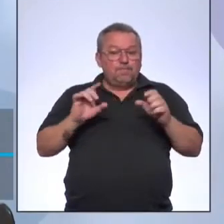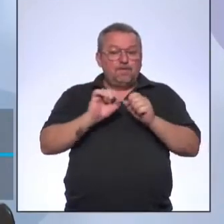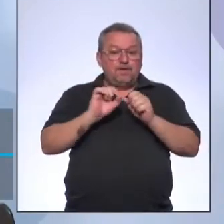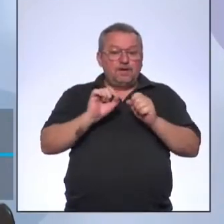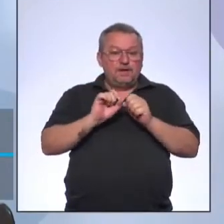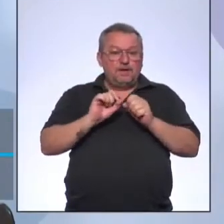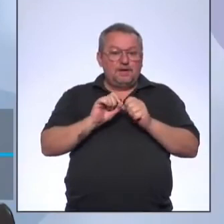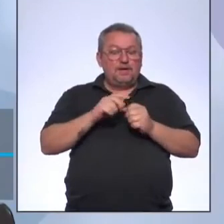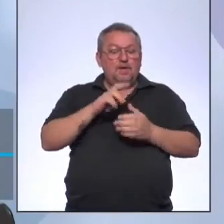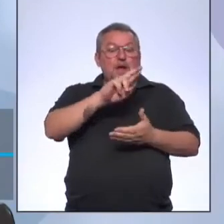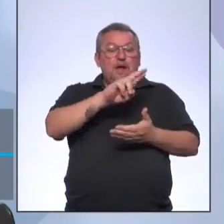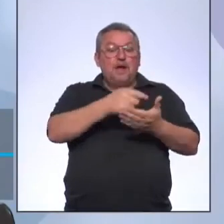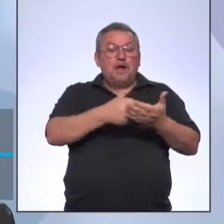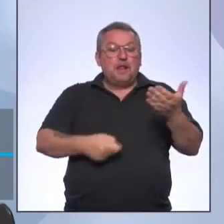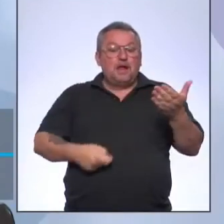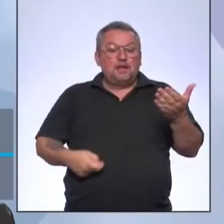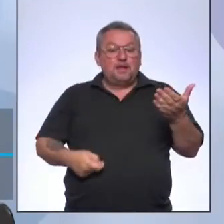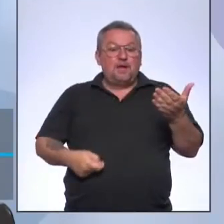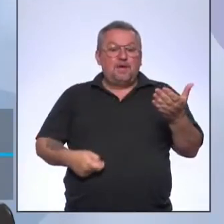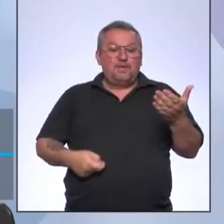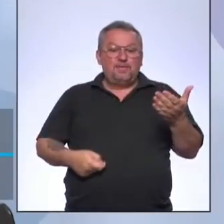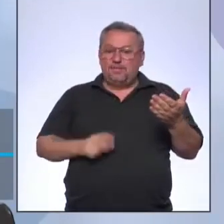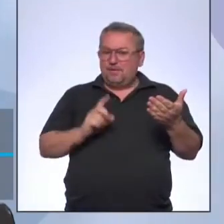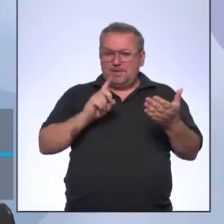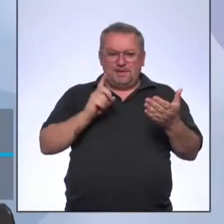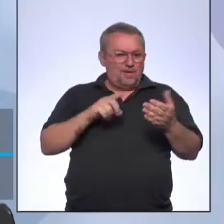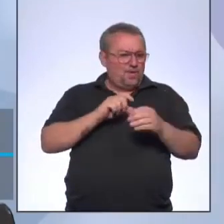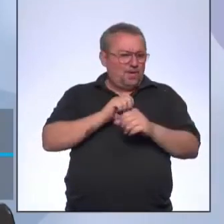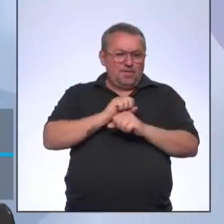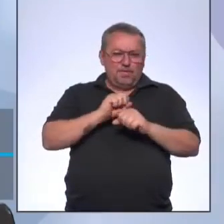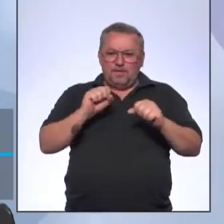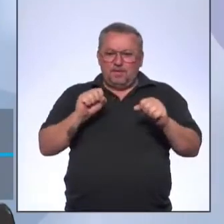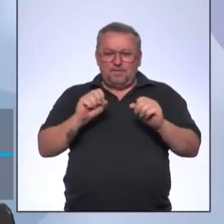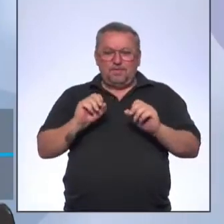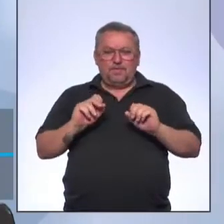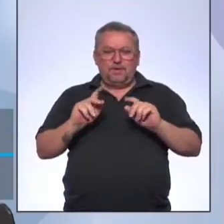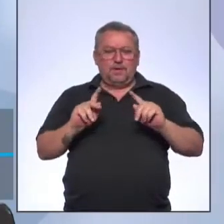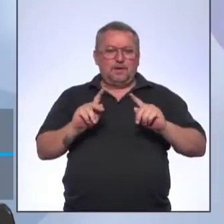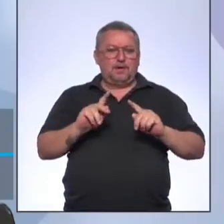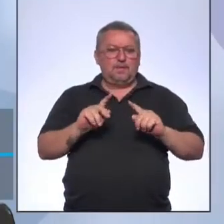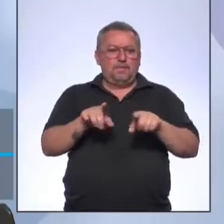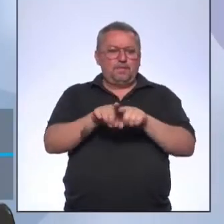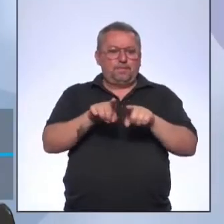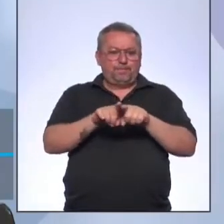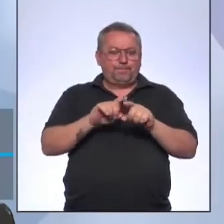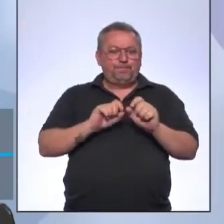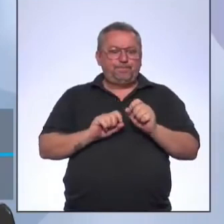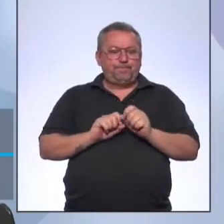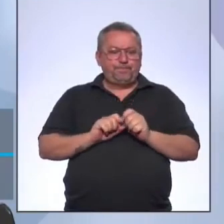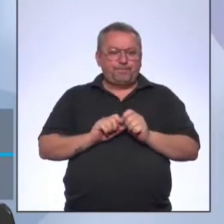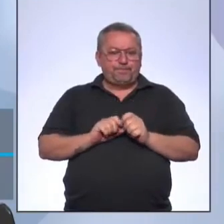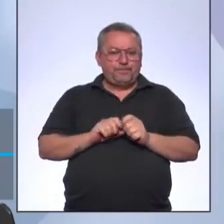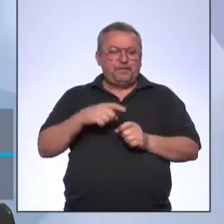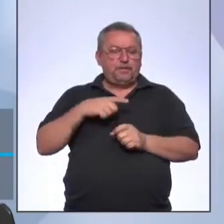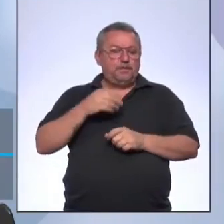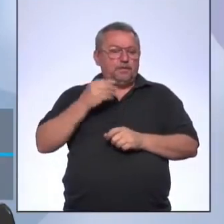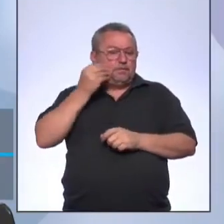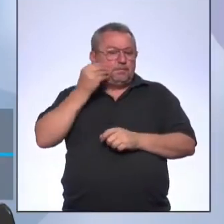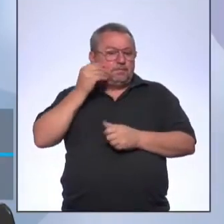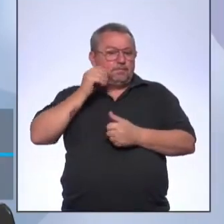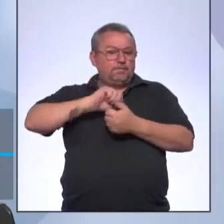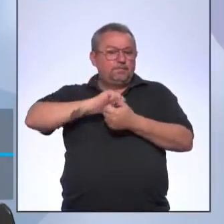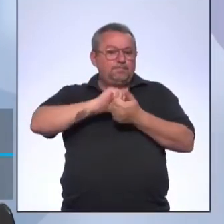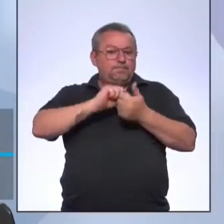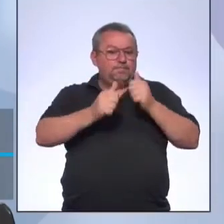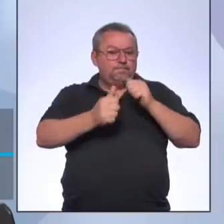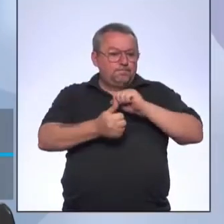uma redação. It's not impossible, não é impossível, ok? Então, vamos lá. Eu tentei adaptar a